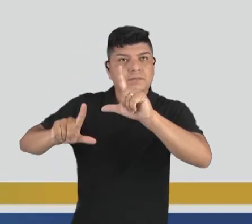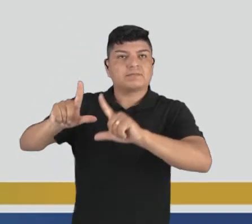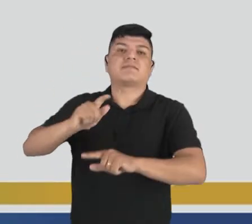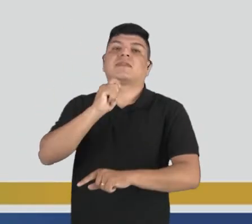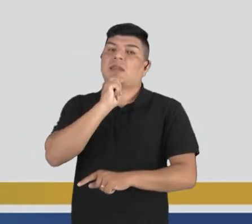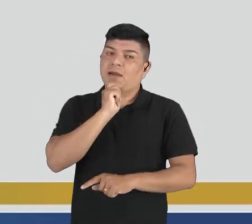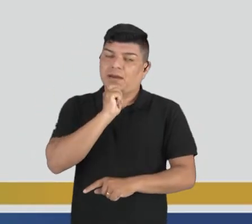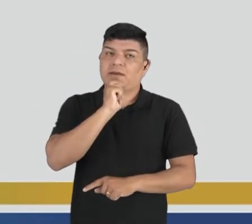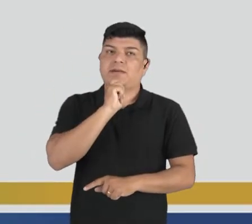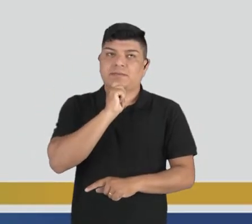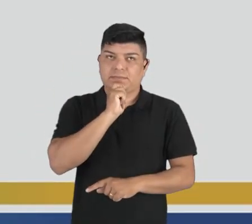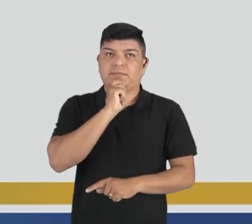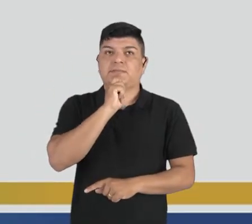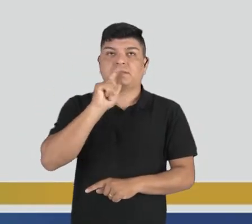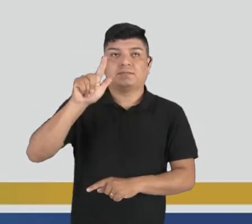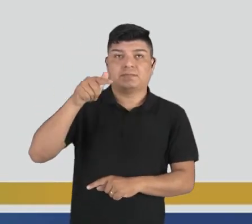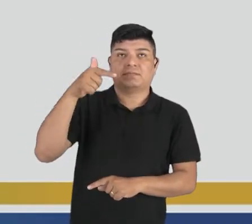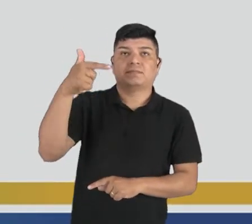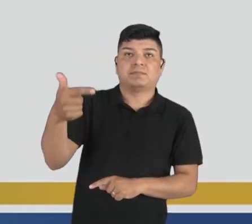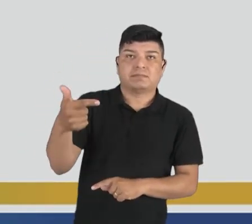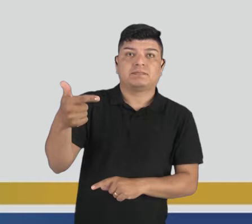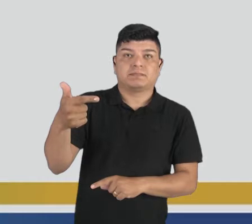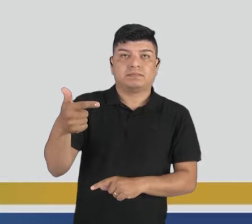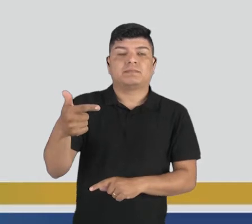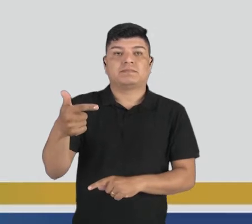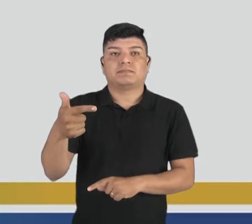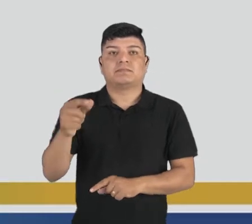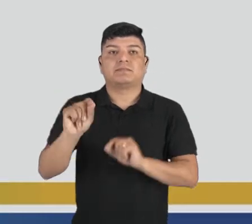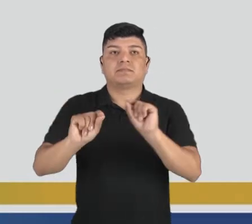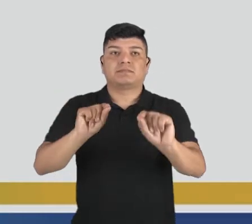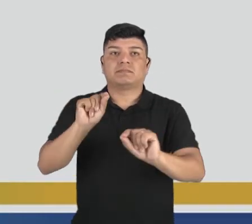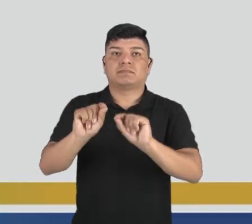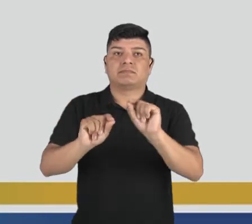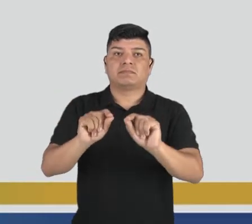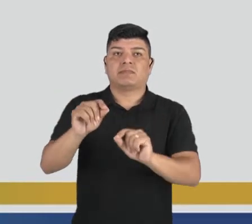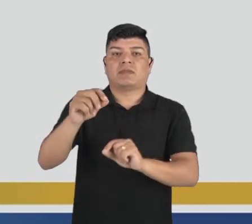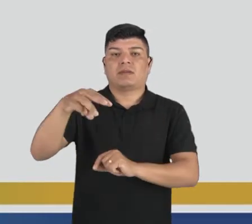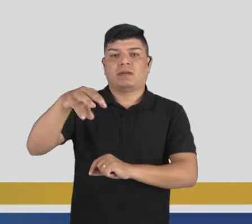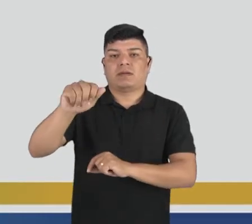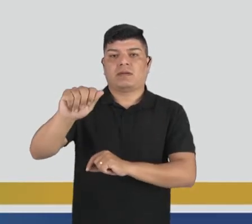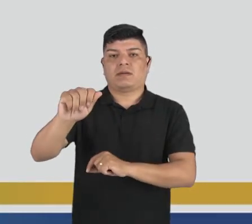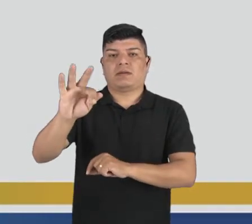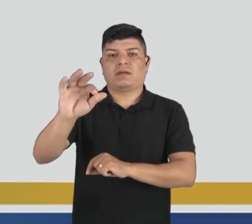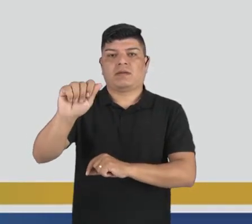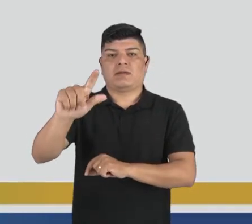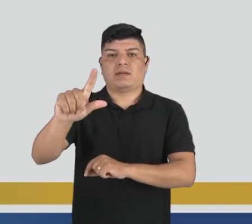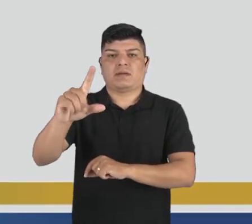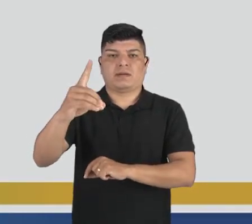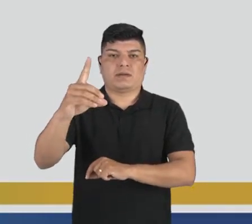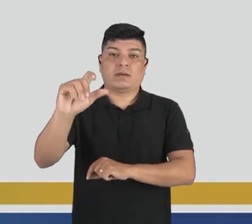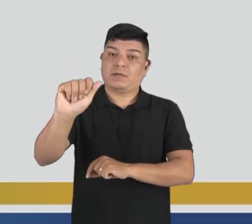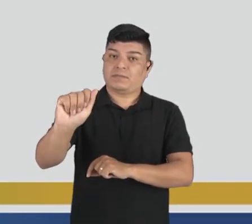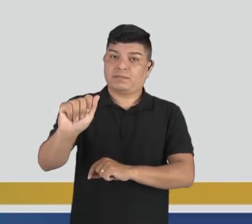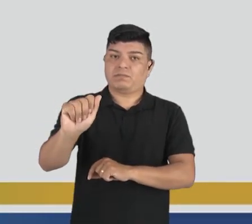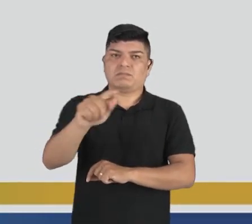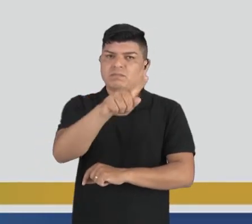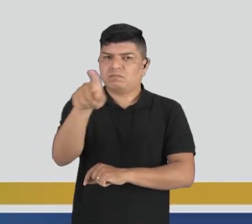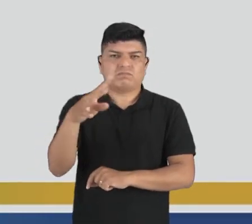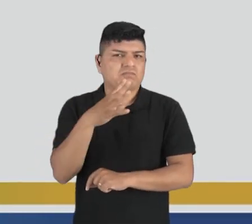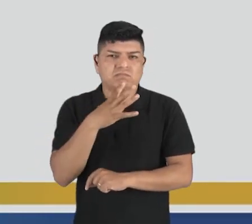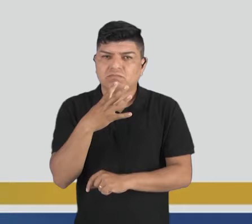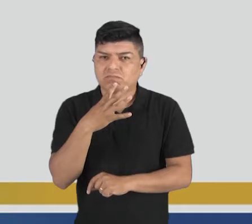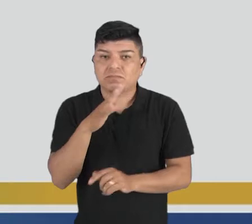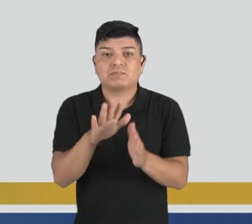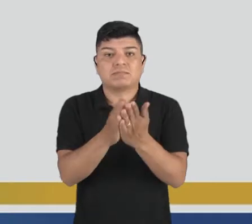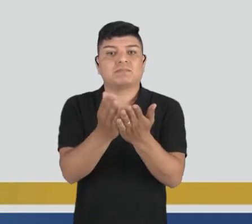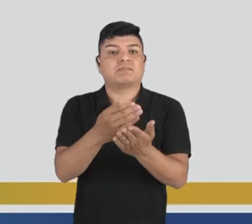ainda é reproduzido, Chapolin, Rebelde, Malfada, pessoal. Para quem não conhece, né? Às vezes você vê muito no